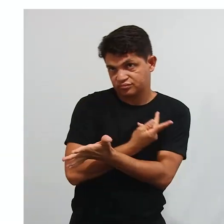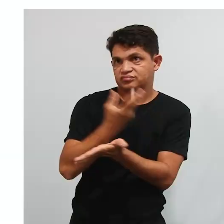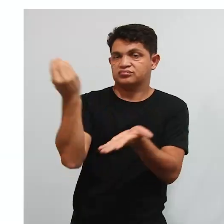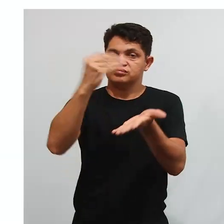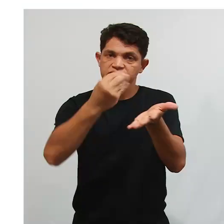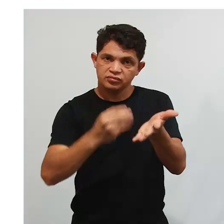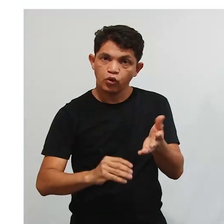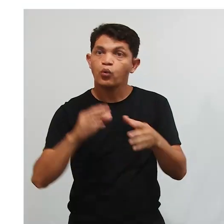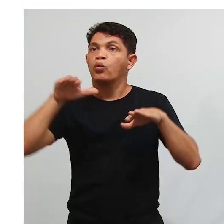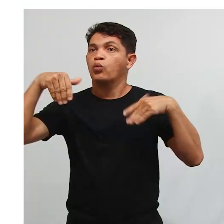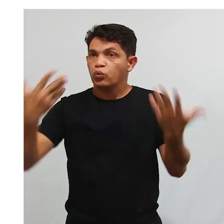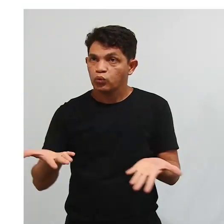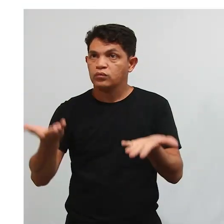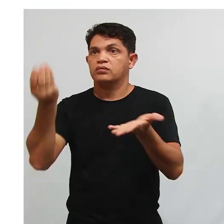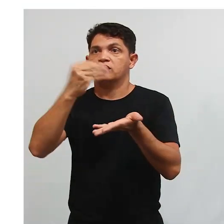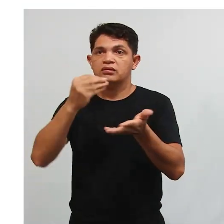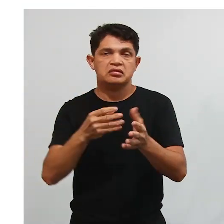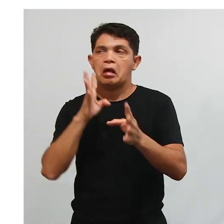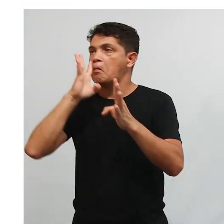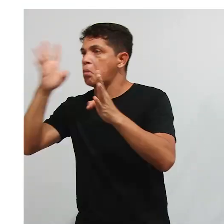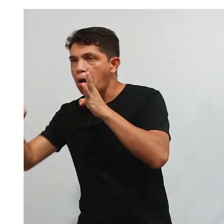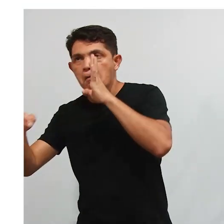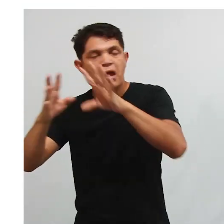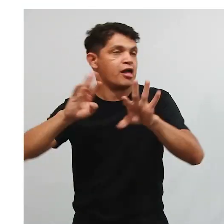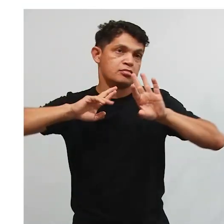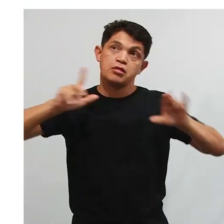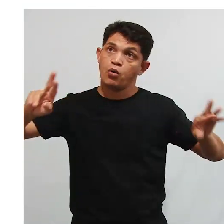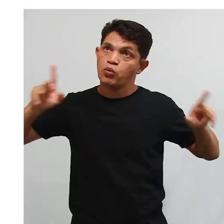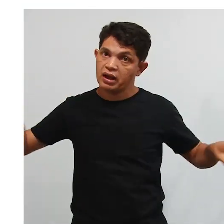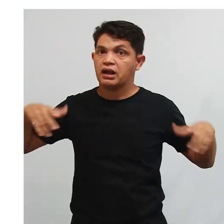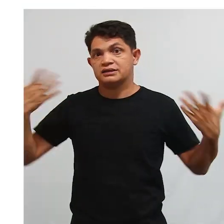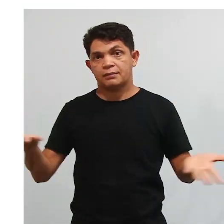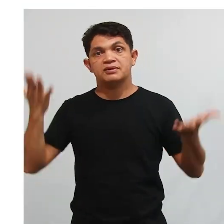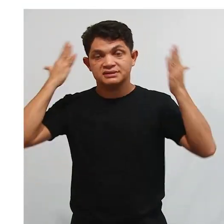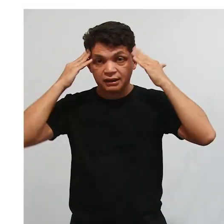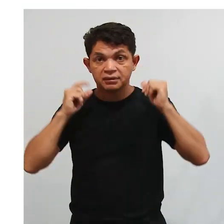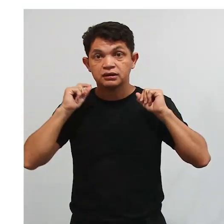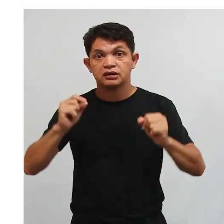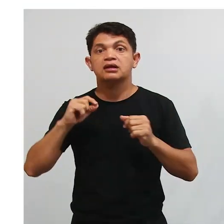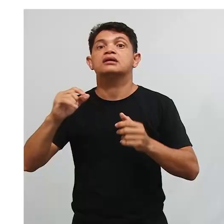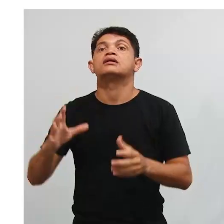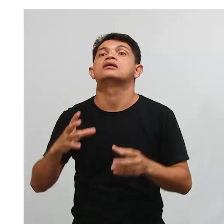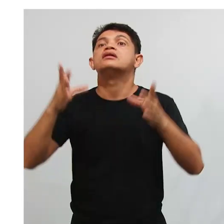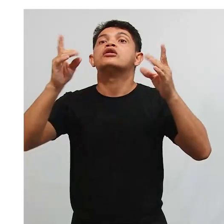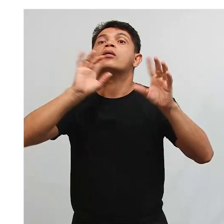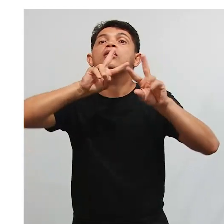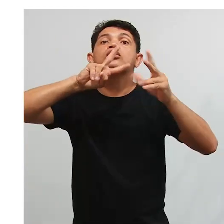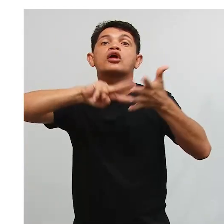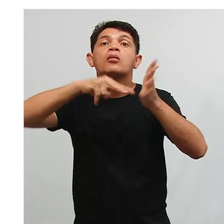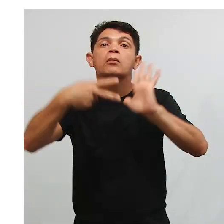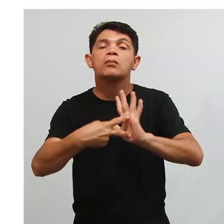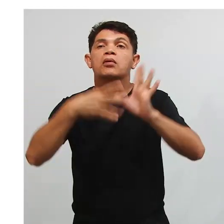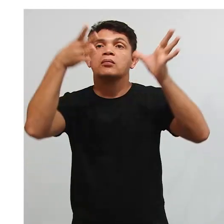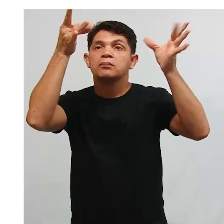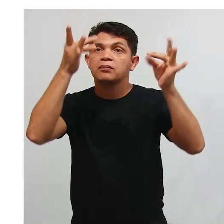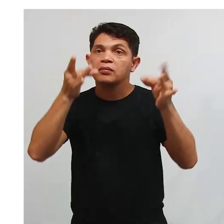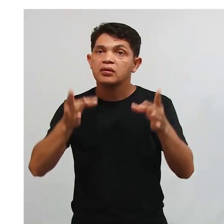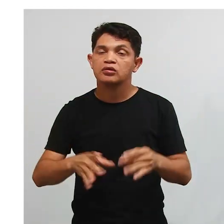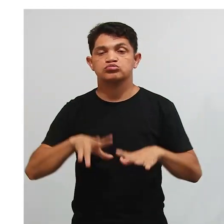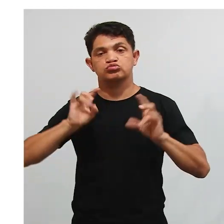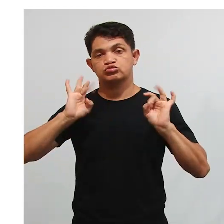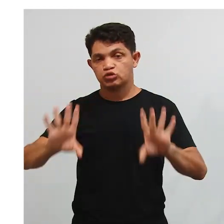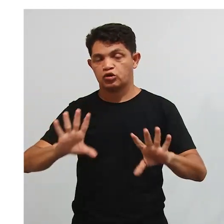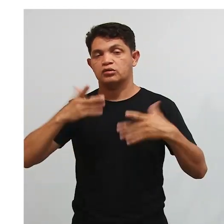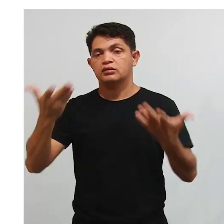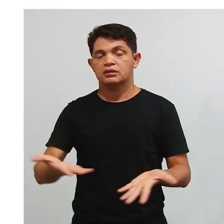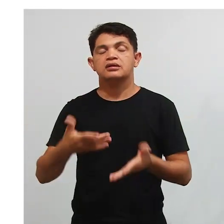acontecendo né não é uma questão de julgar é de descrever e as explicativas elas